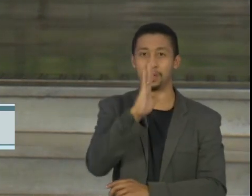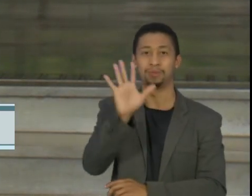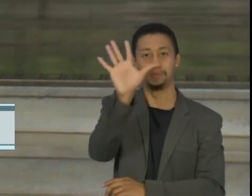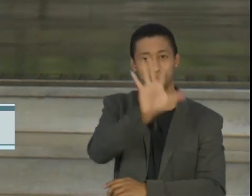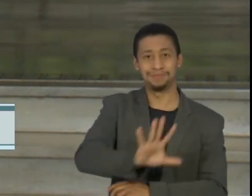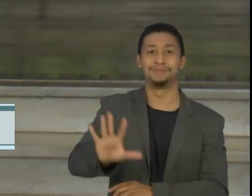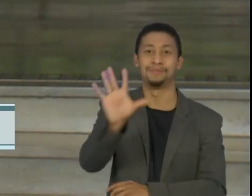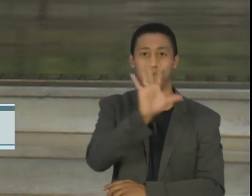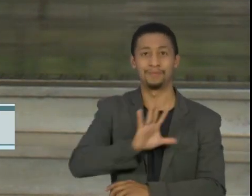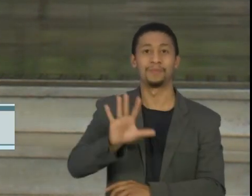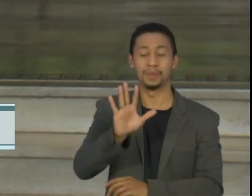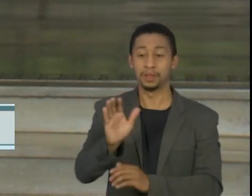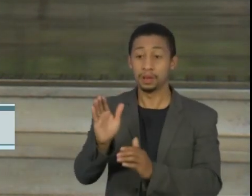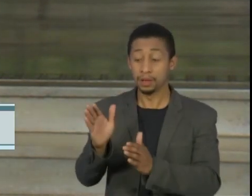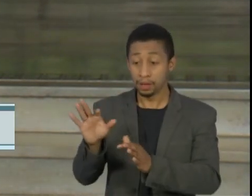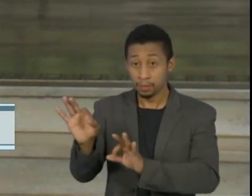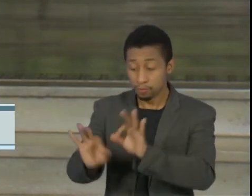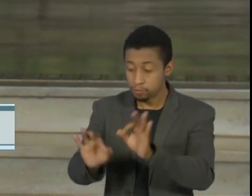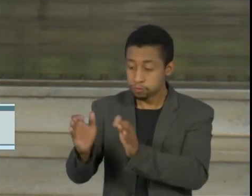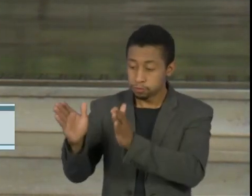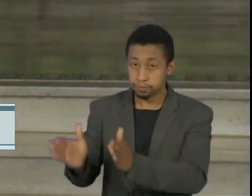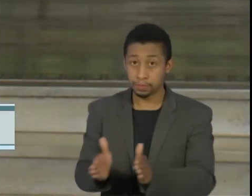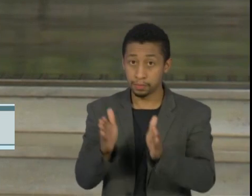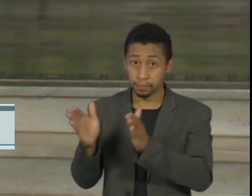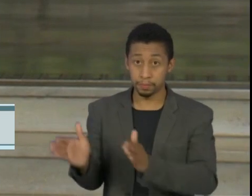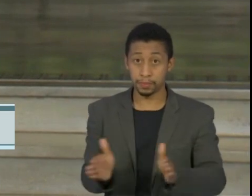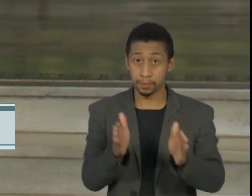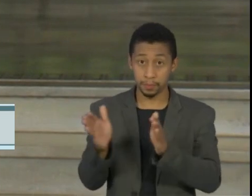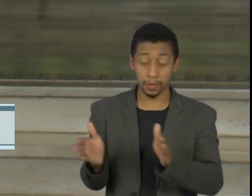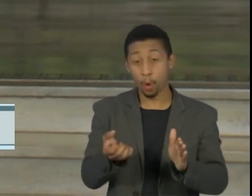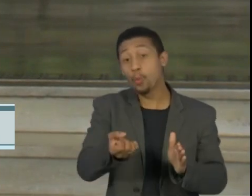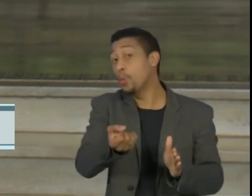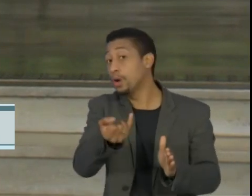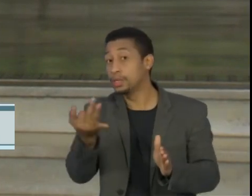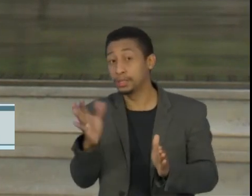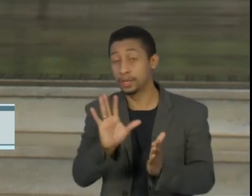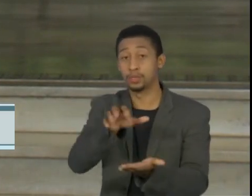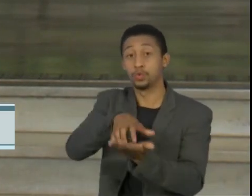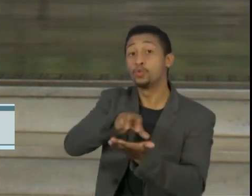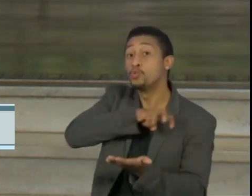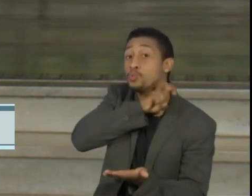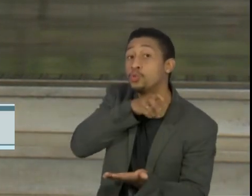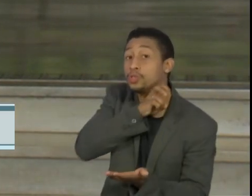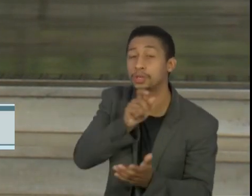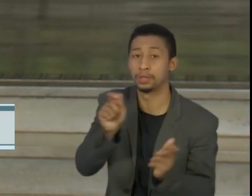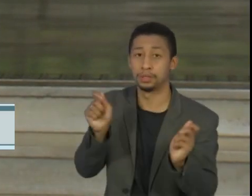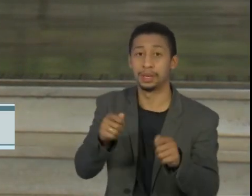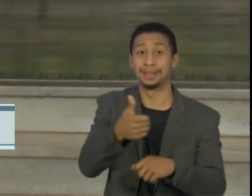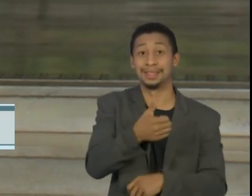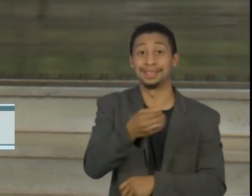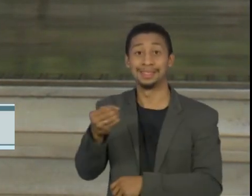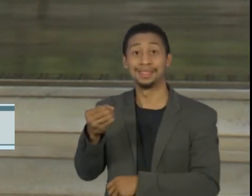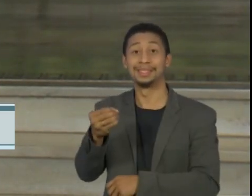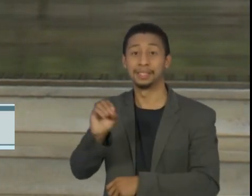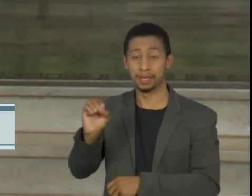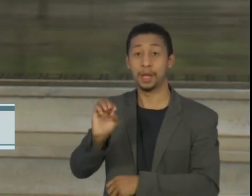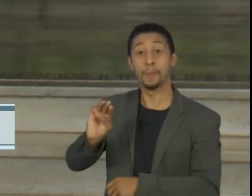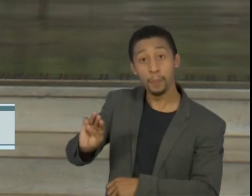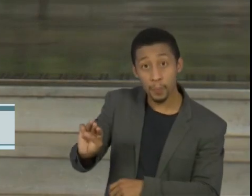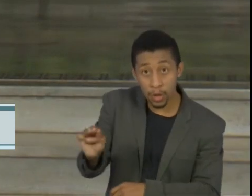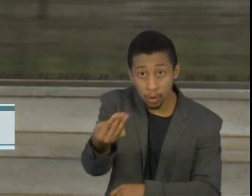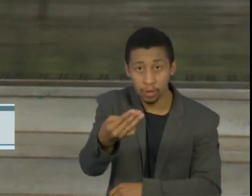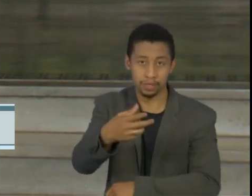A capacidade de produção do Instituto Butantan é de 100 milhões de unidades da vacina.